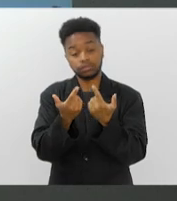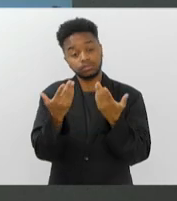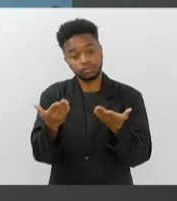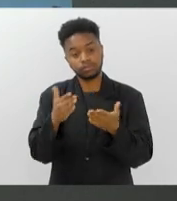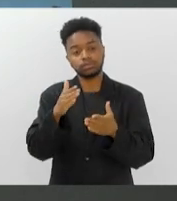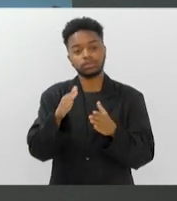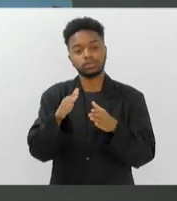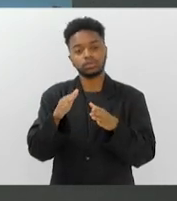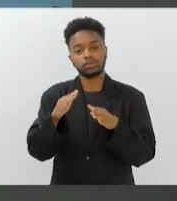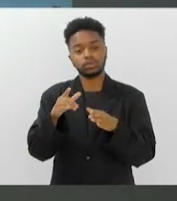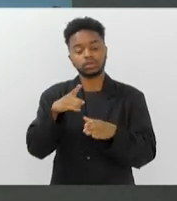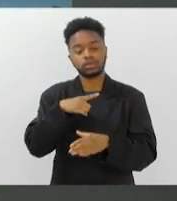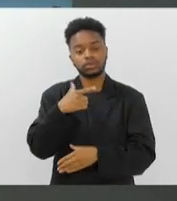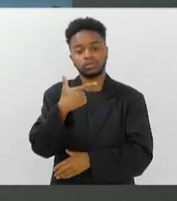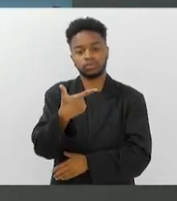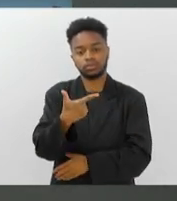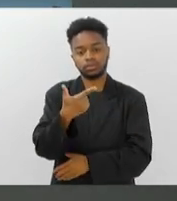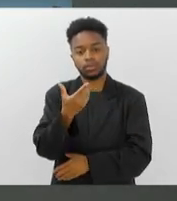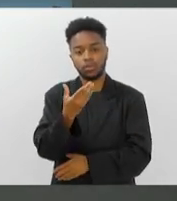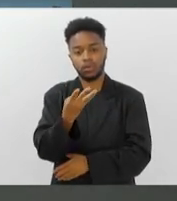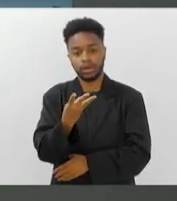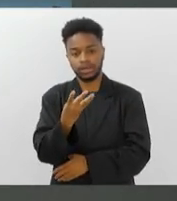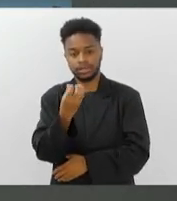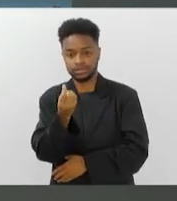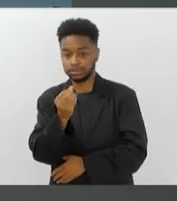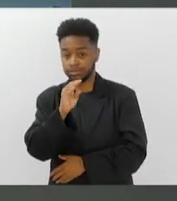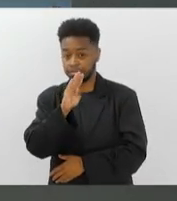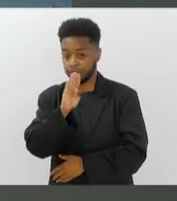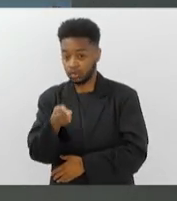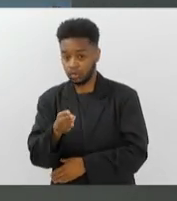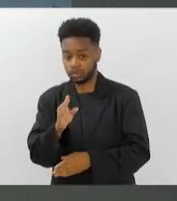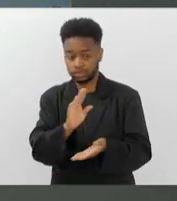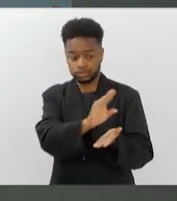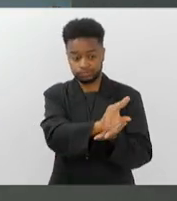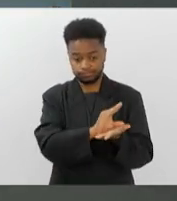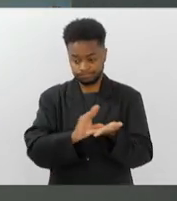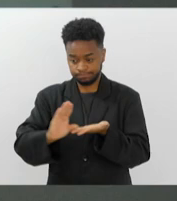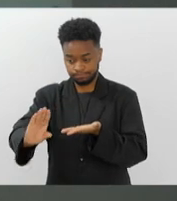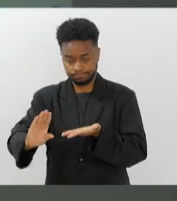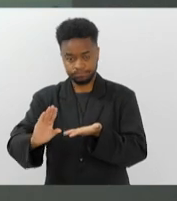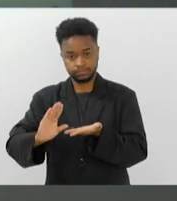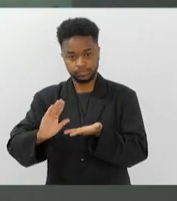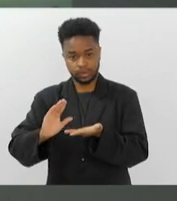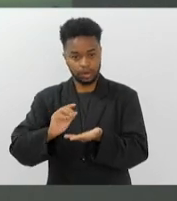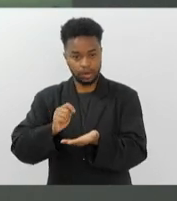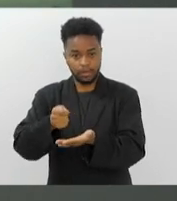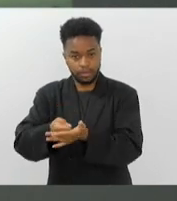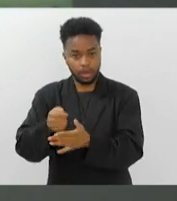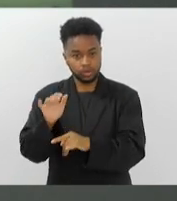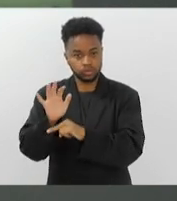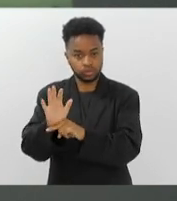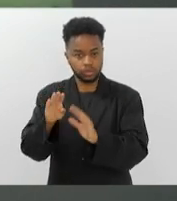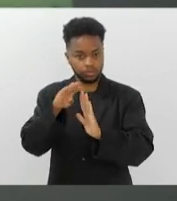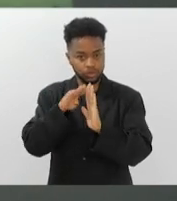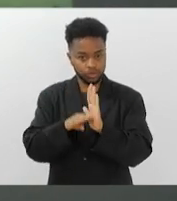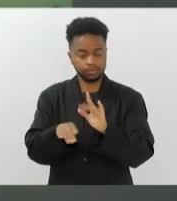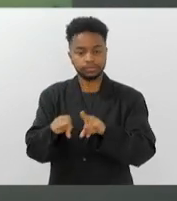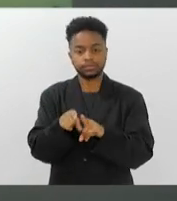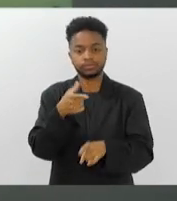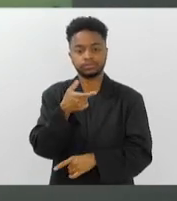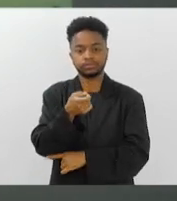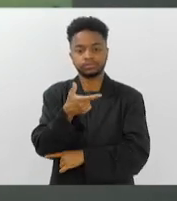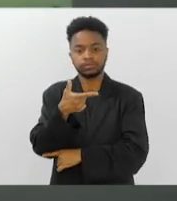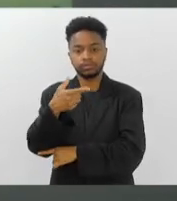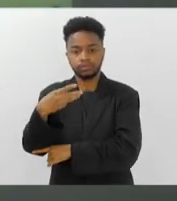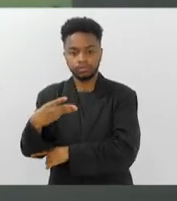246 milhões eh para a tuberculose aqui no estado do Rio de Janeiro para o programa né em 2023 então